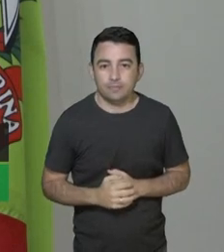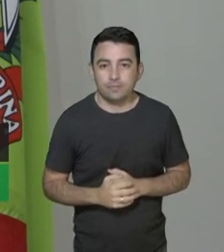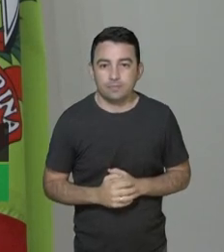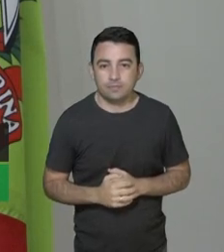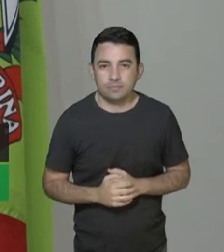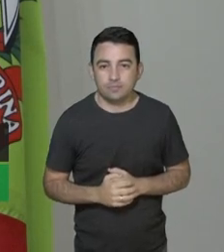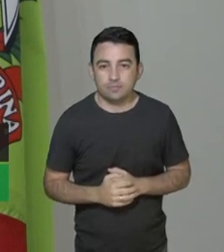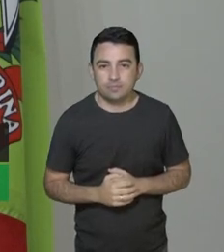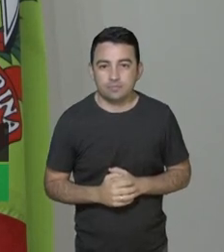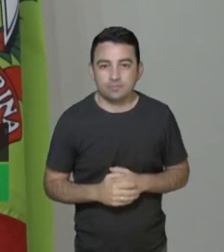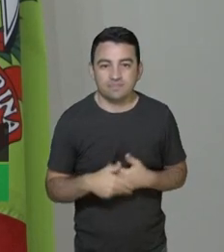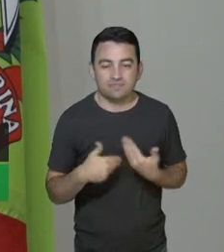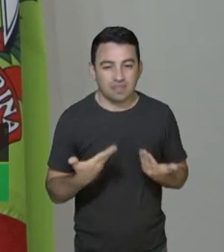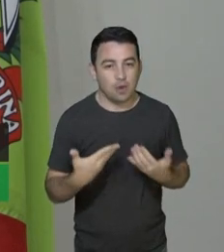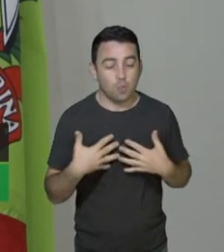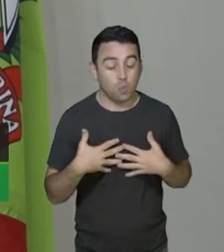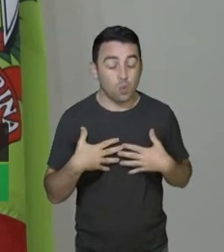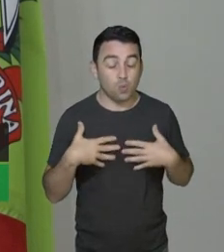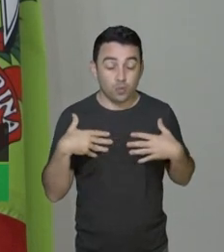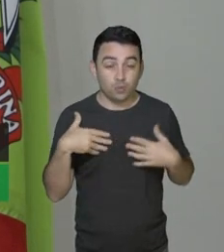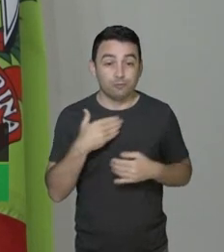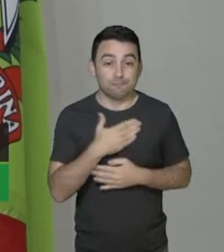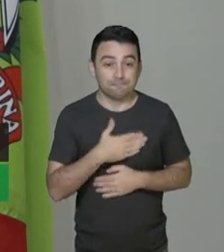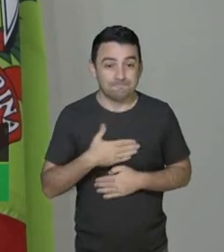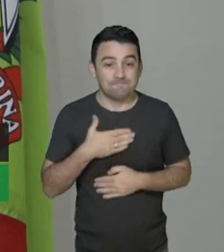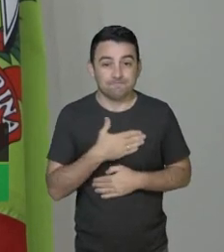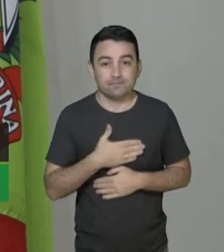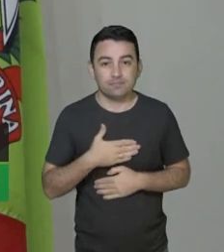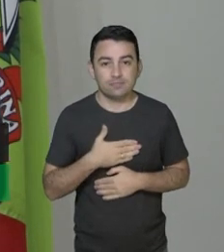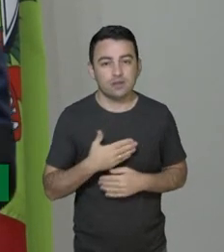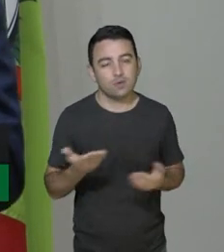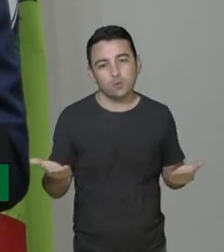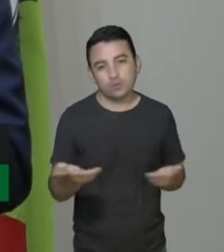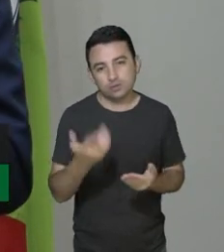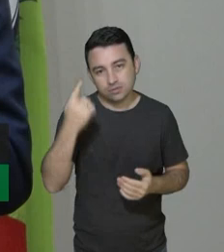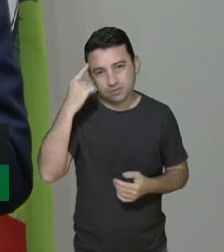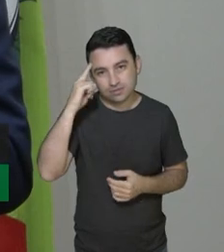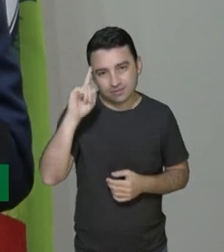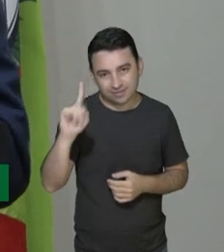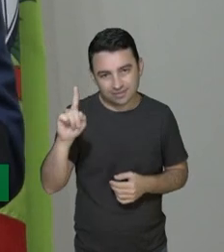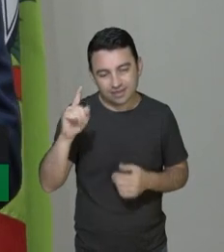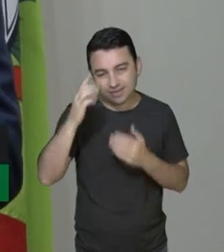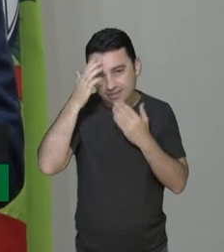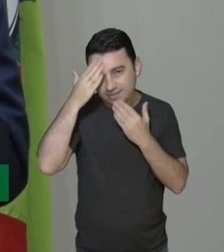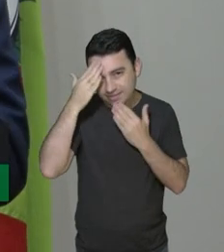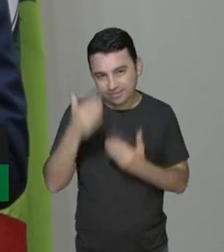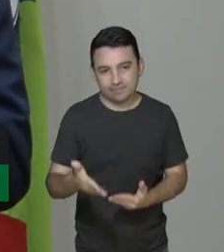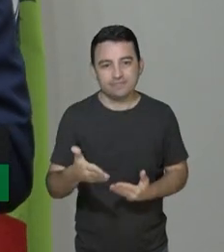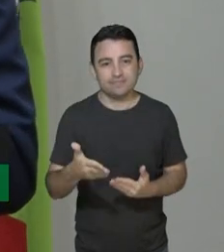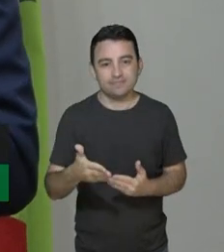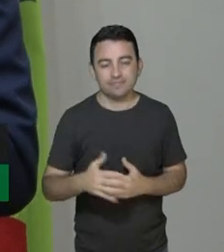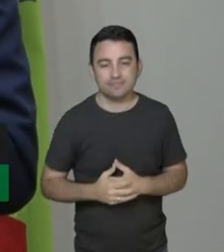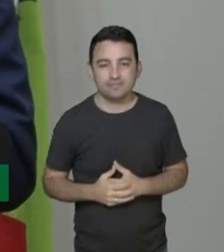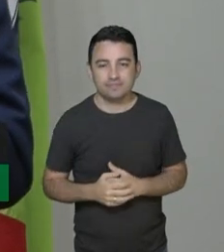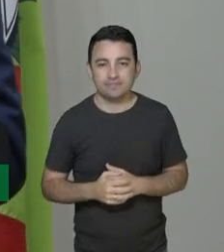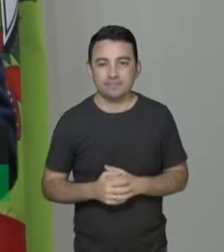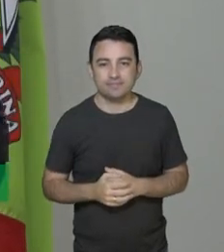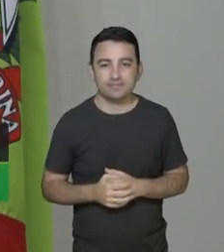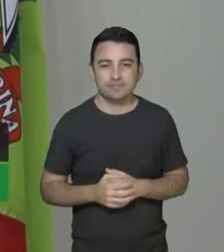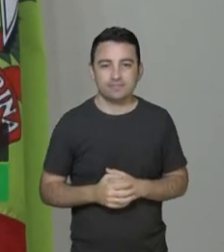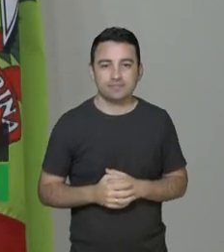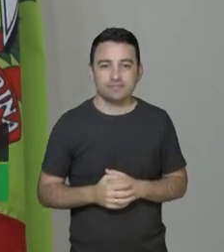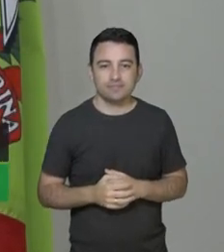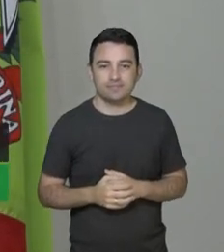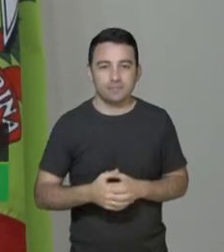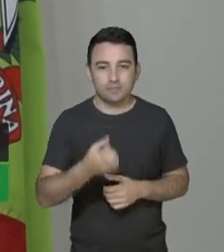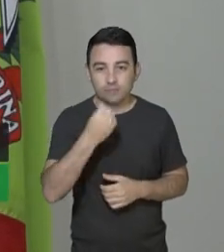Isso me orgulha muito. Mas hoje é dia de agradecimento. Que bom